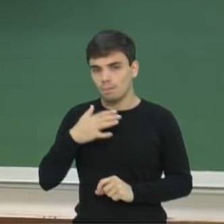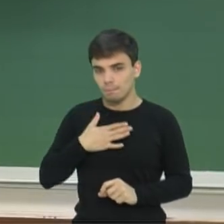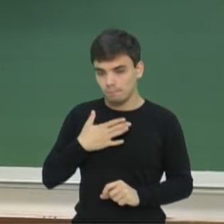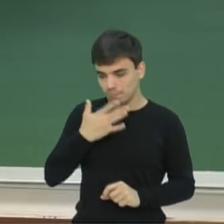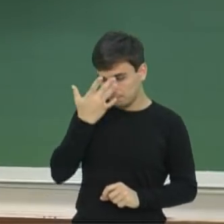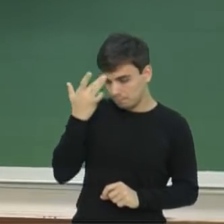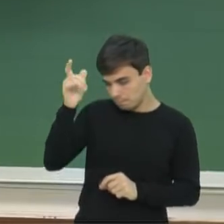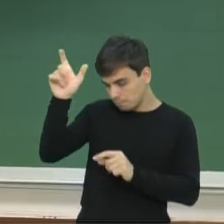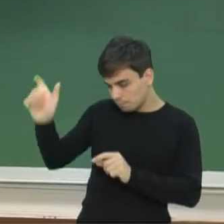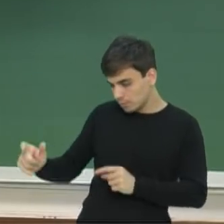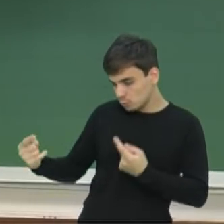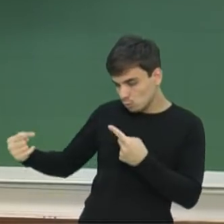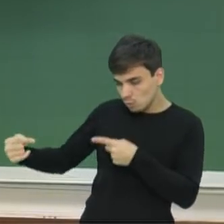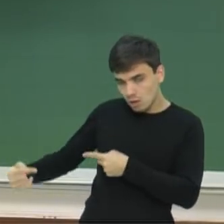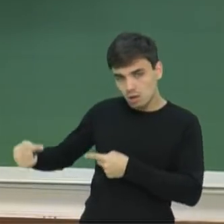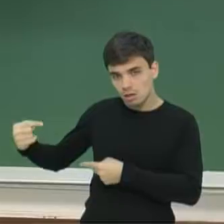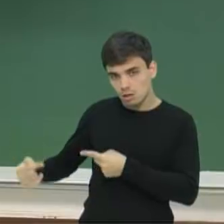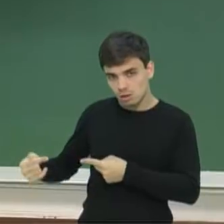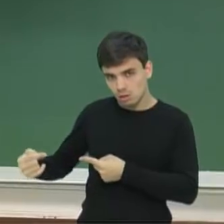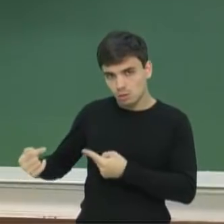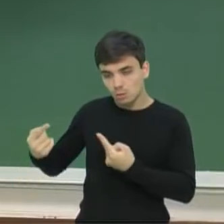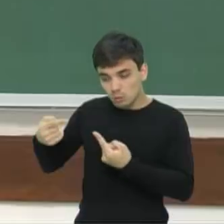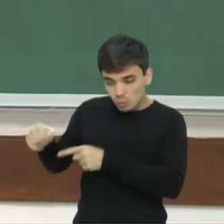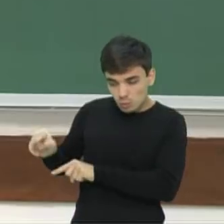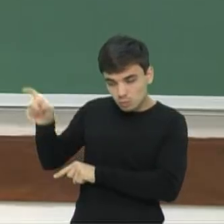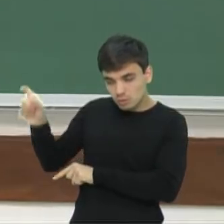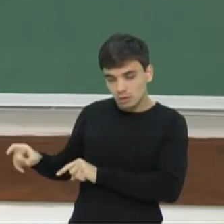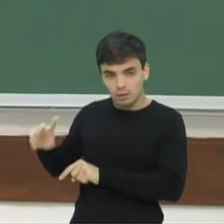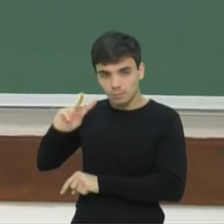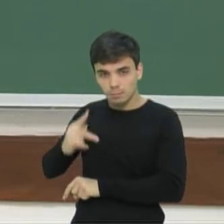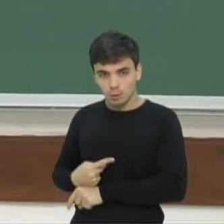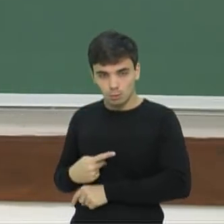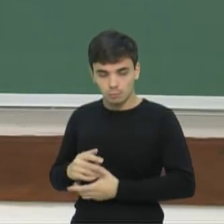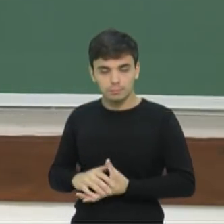adversário aplica, né, eu acabo utilizando contra ele mesmo. Eu cedo,